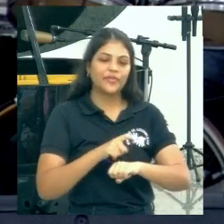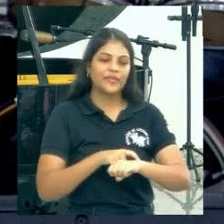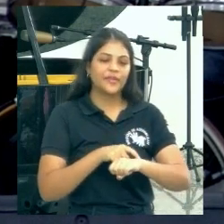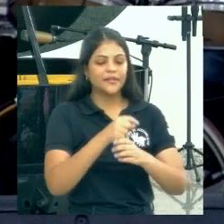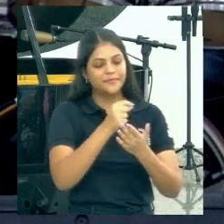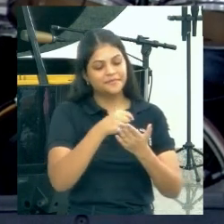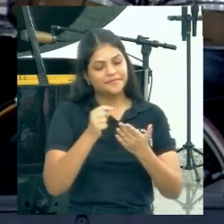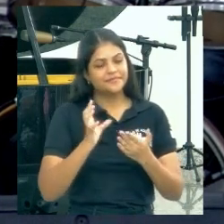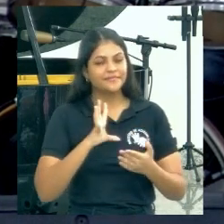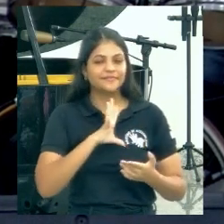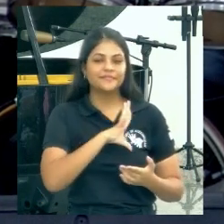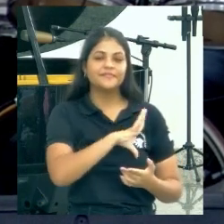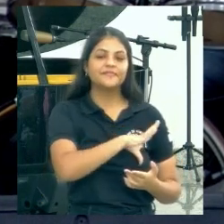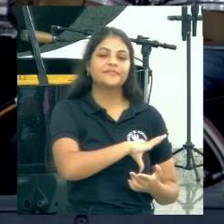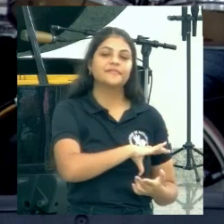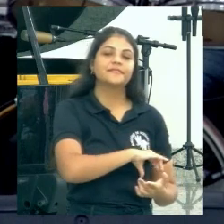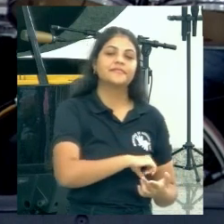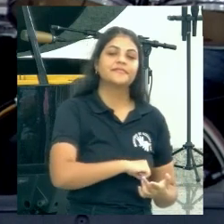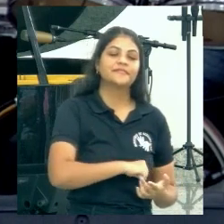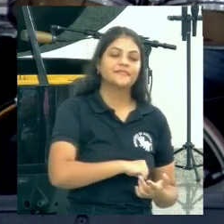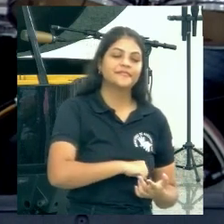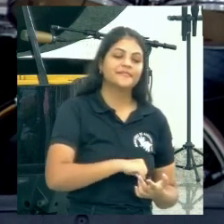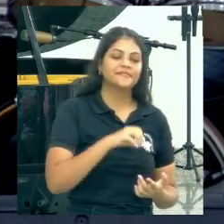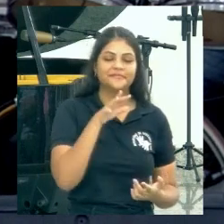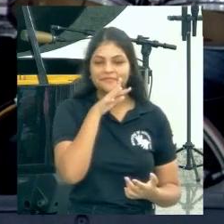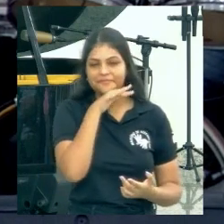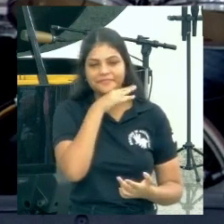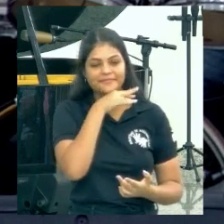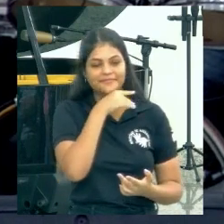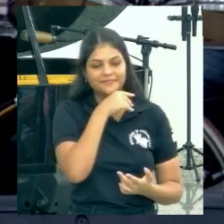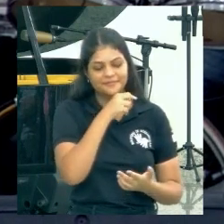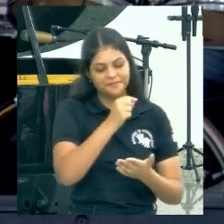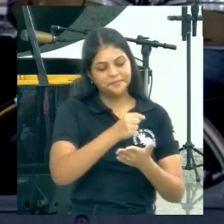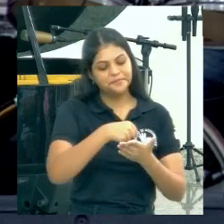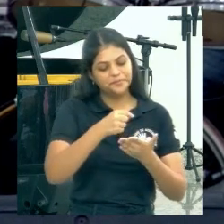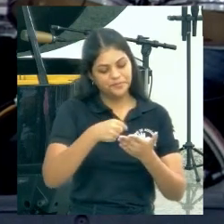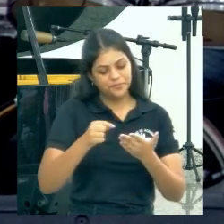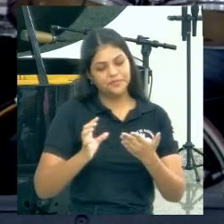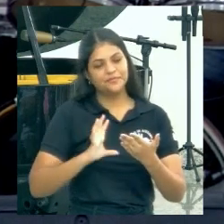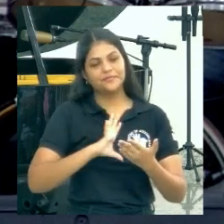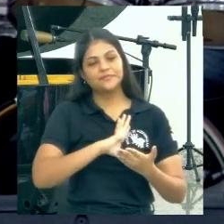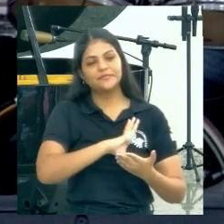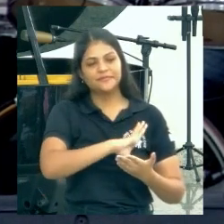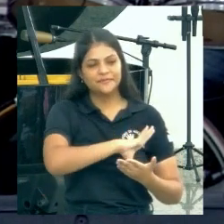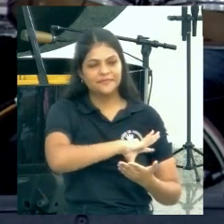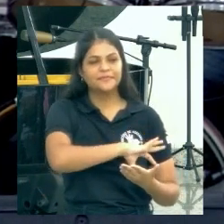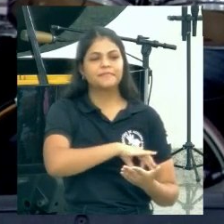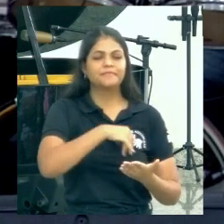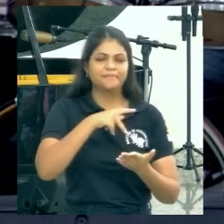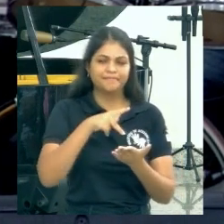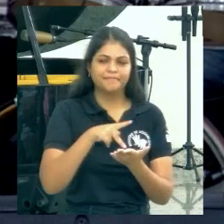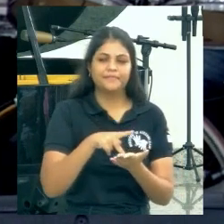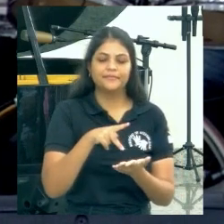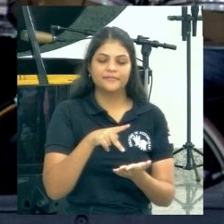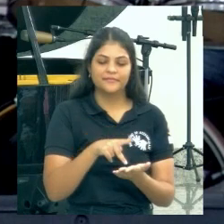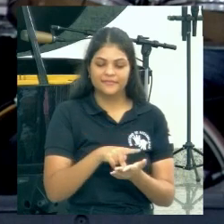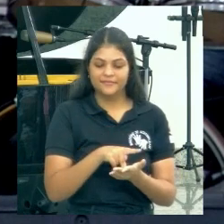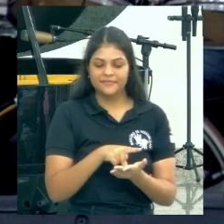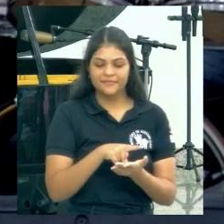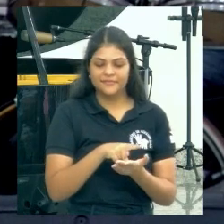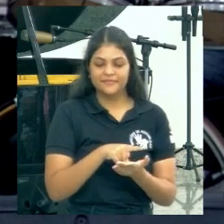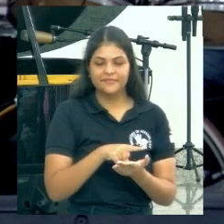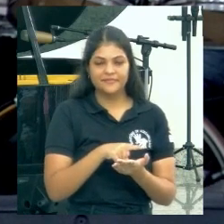amor, como as outras, ridículas. As cartas de amor, se há amor, têm de ser